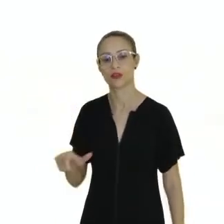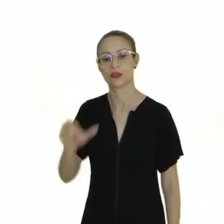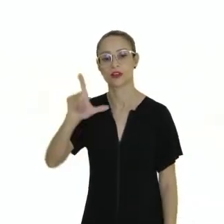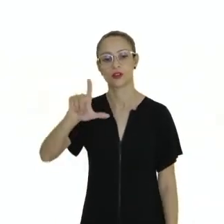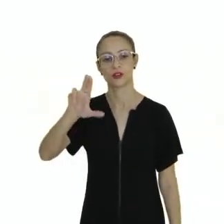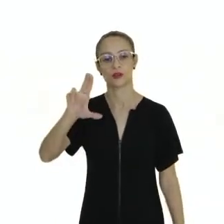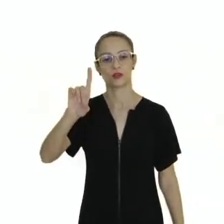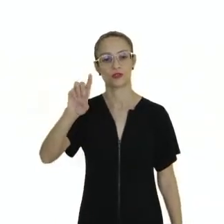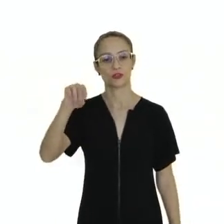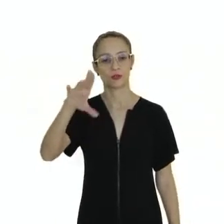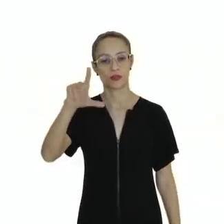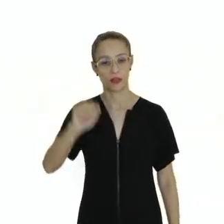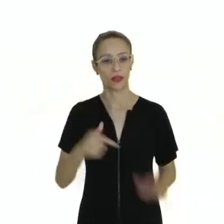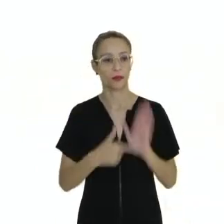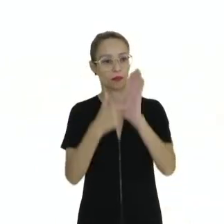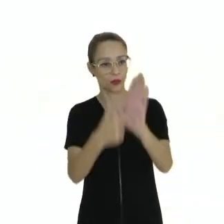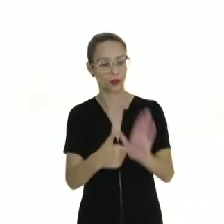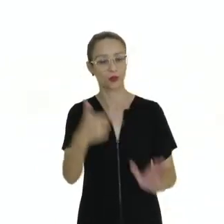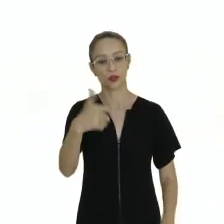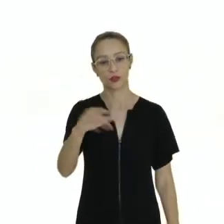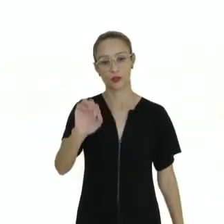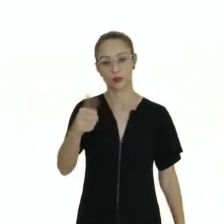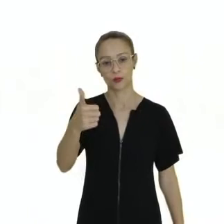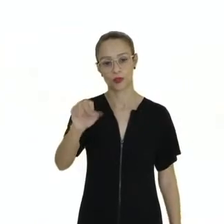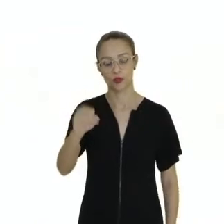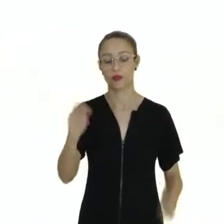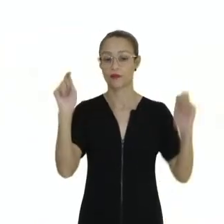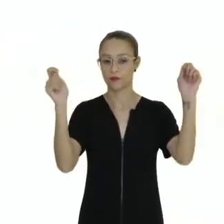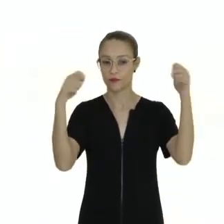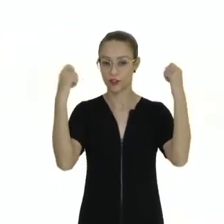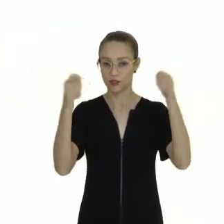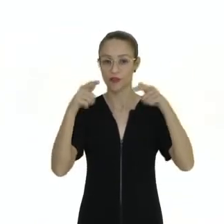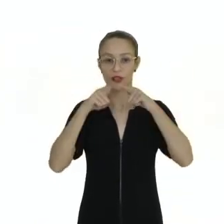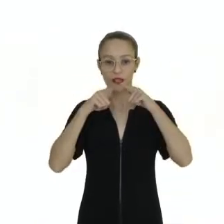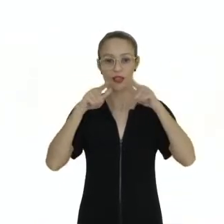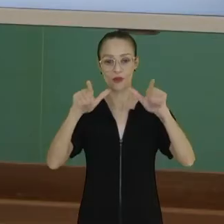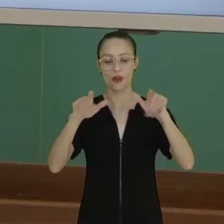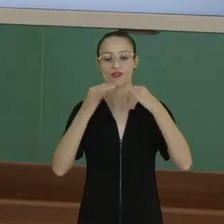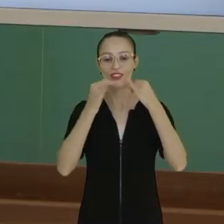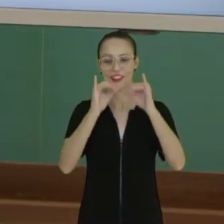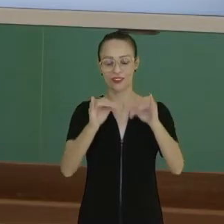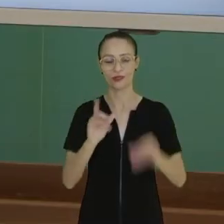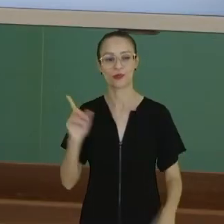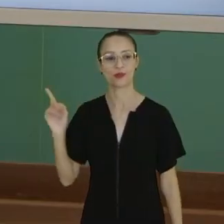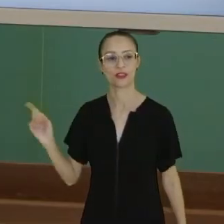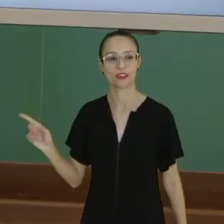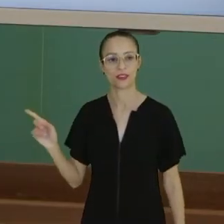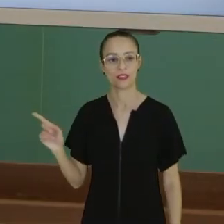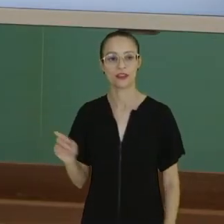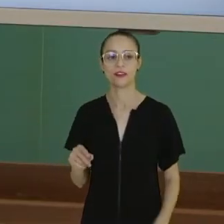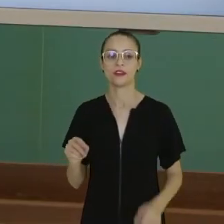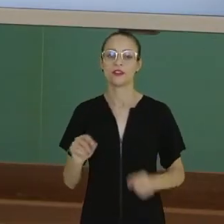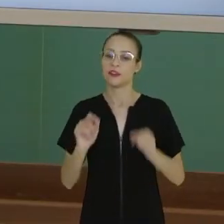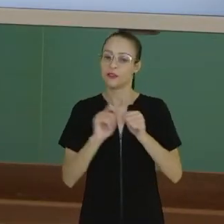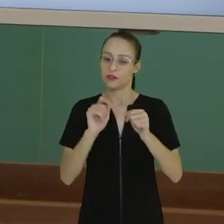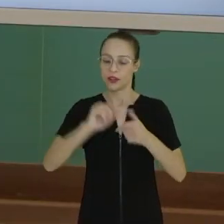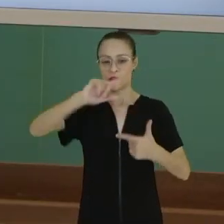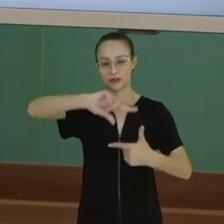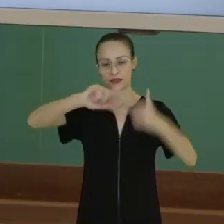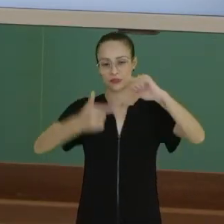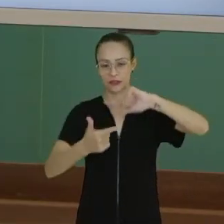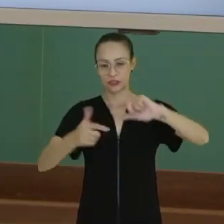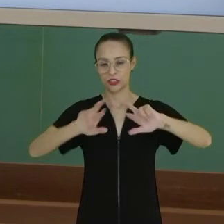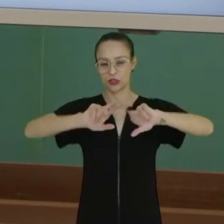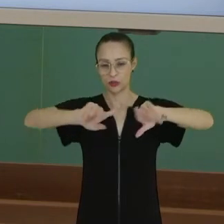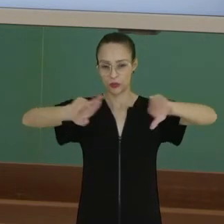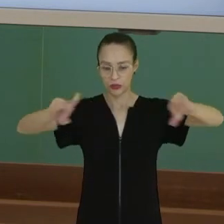exposto em 2018, né, no Festival Internacional de Linguagens Eletrônicas, vai trabalhar aqui a questão das formas geométricas